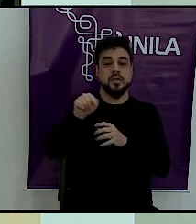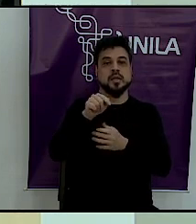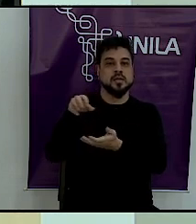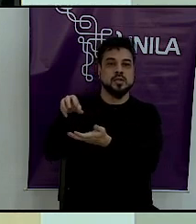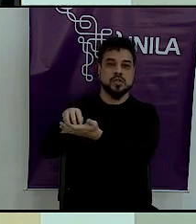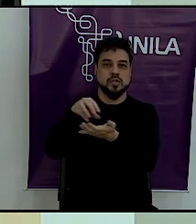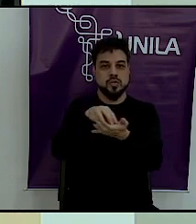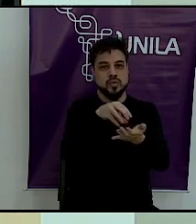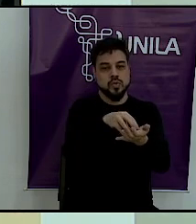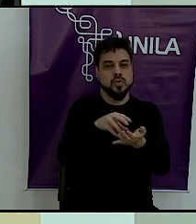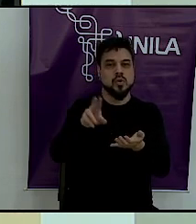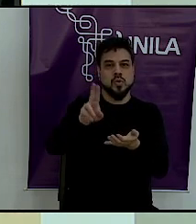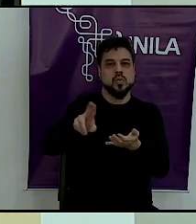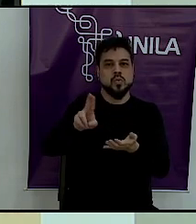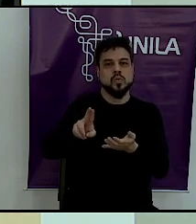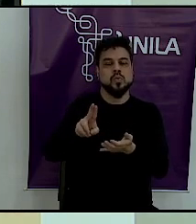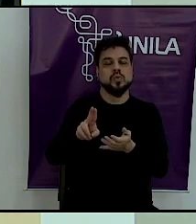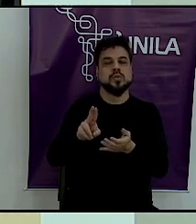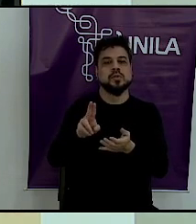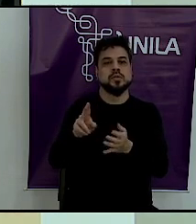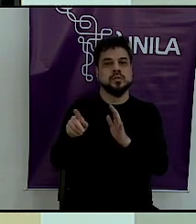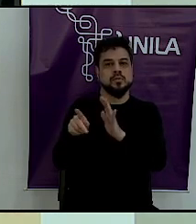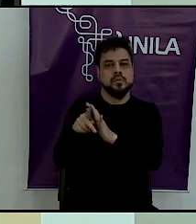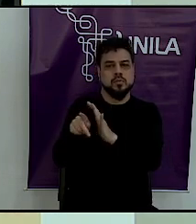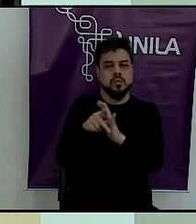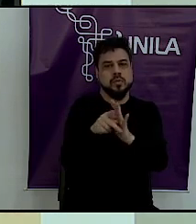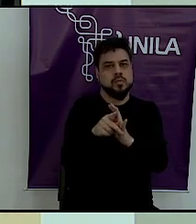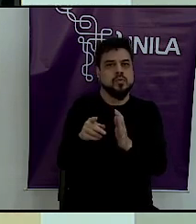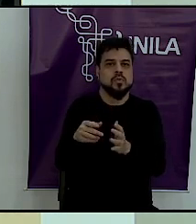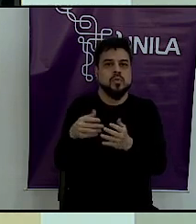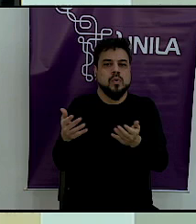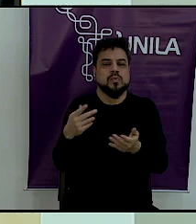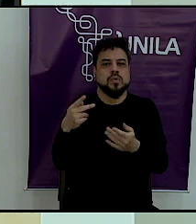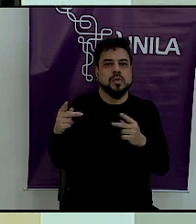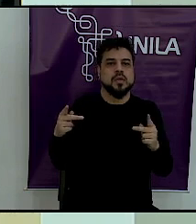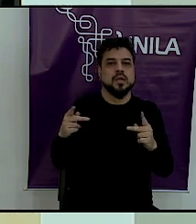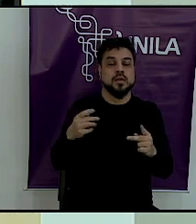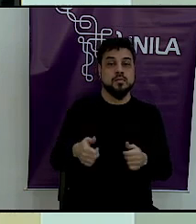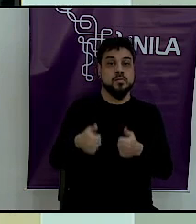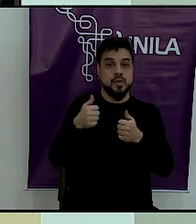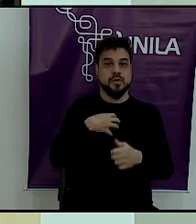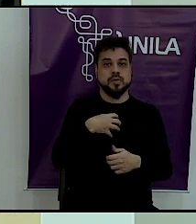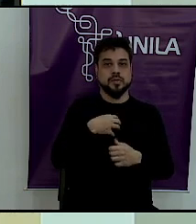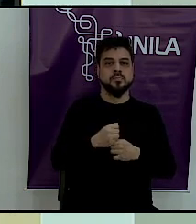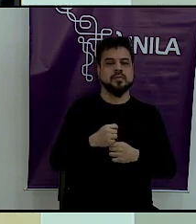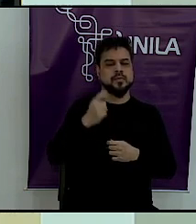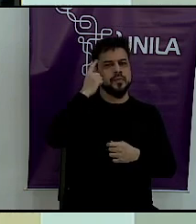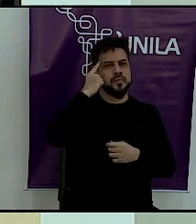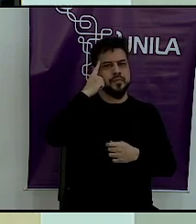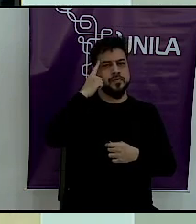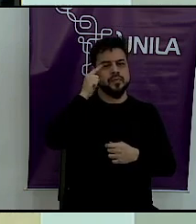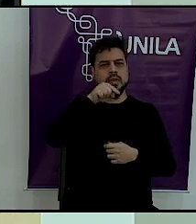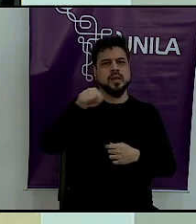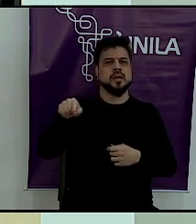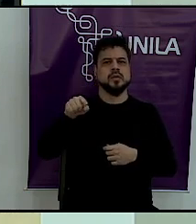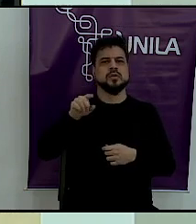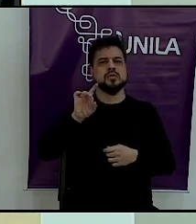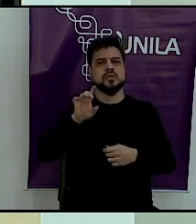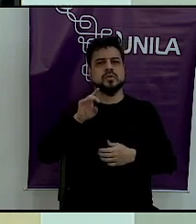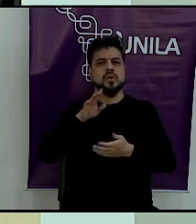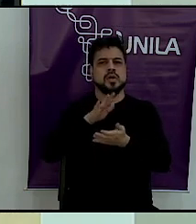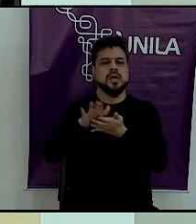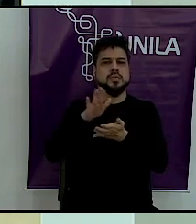seus recursos da forma como melhor achar. Porque existe uma certa ideia de que os institutos só poderiam gastar o dinheiro com